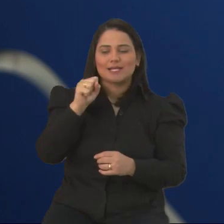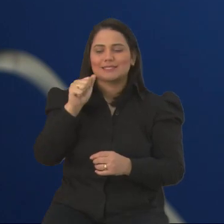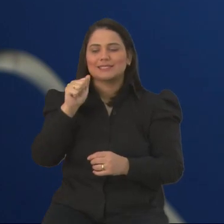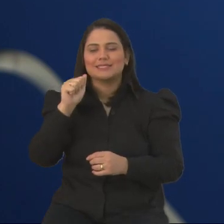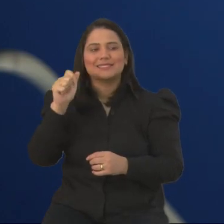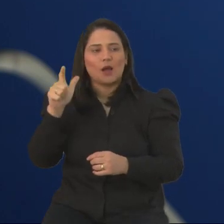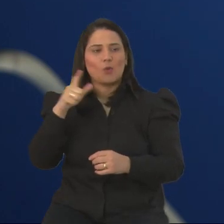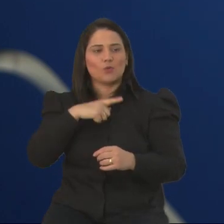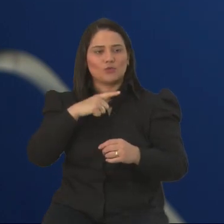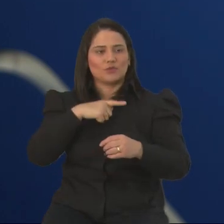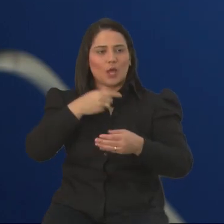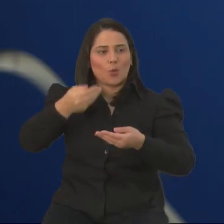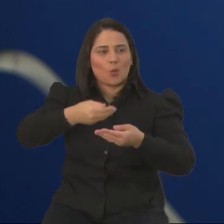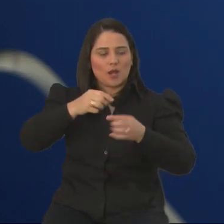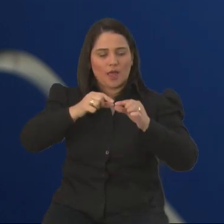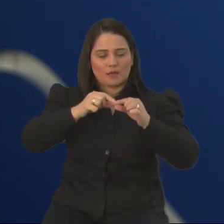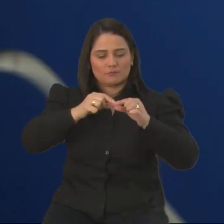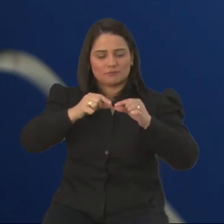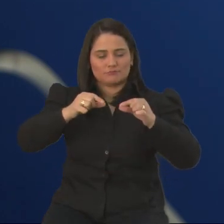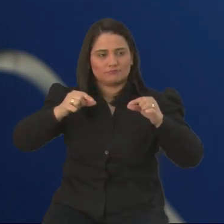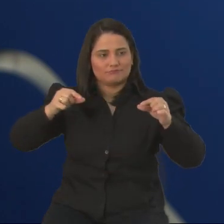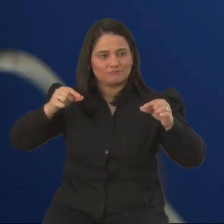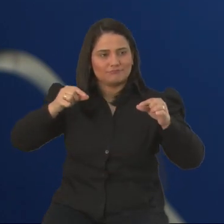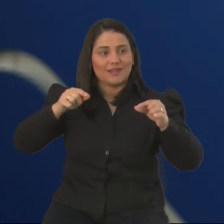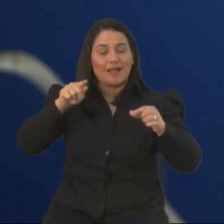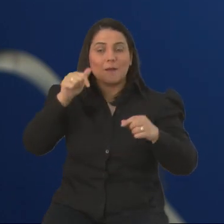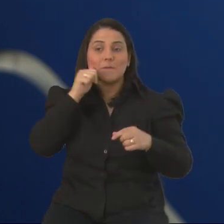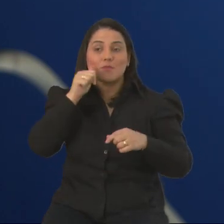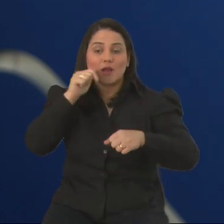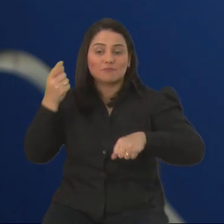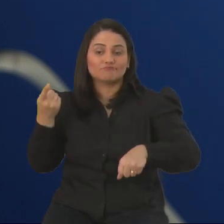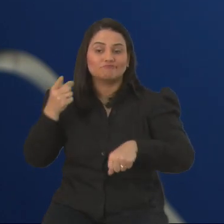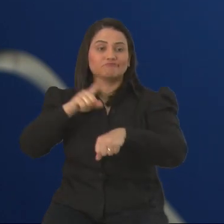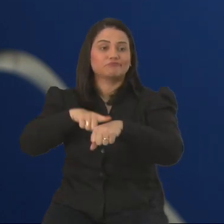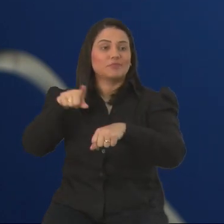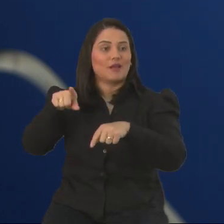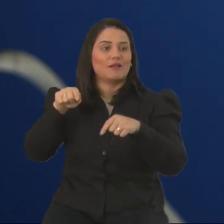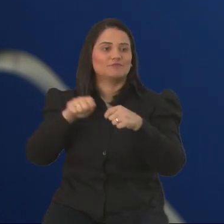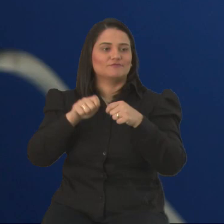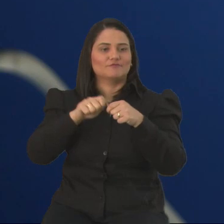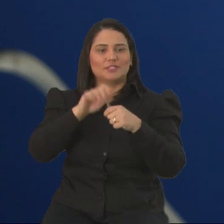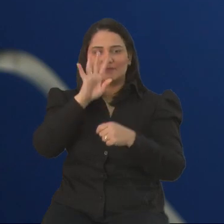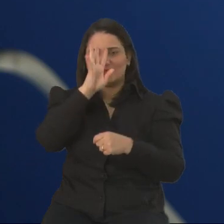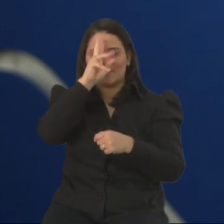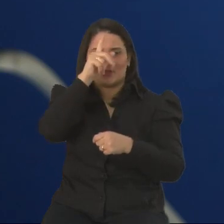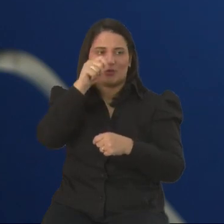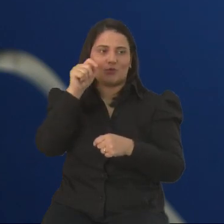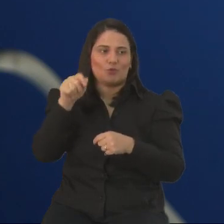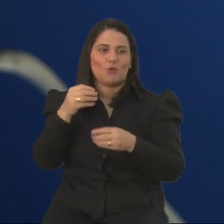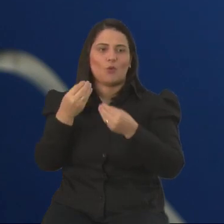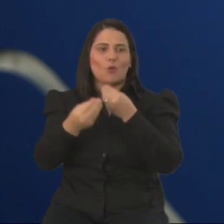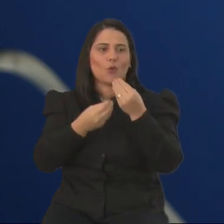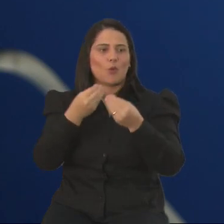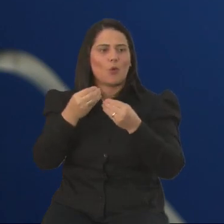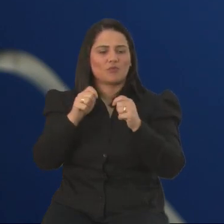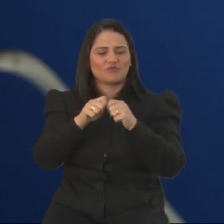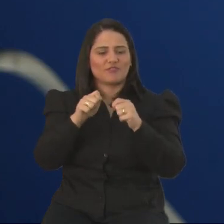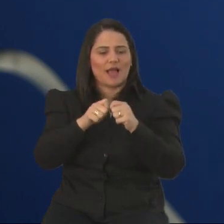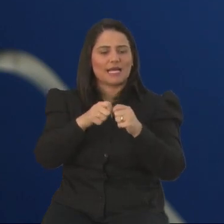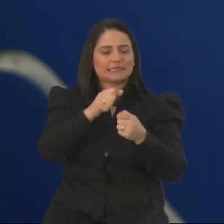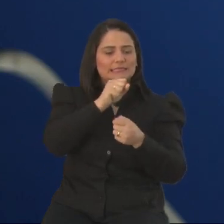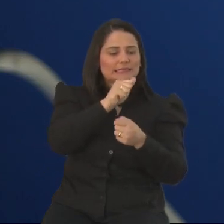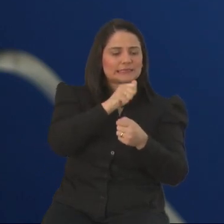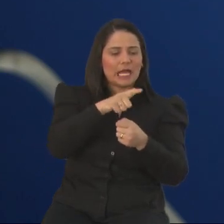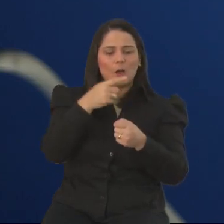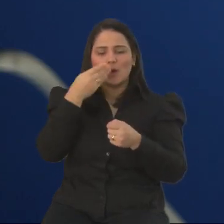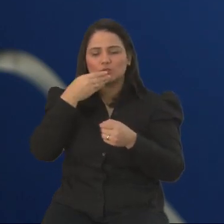né? Que foi ela a precursora e que desenvolveu as medidas e